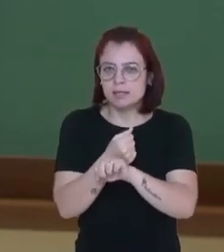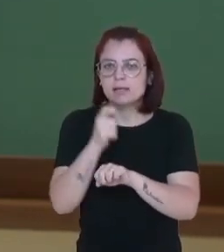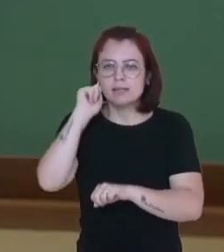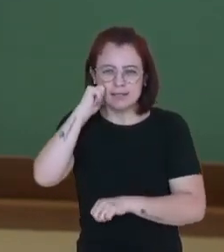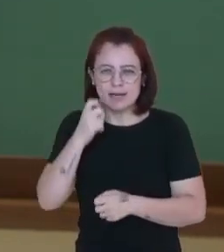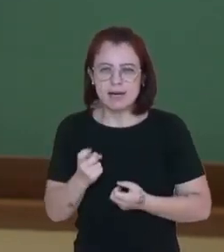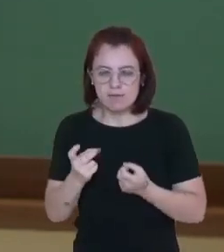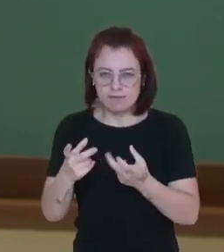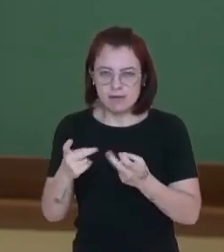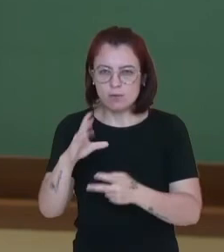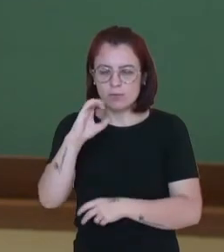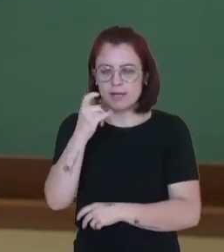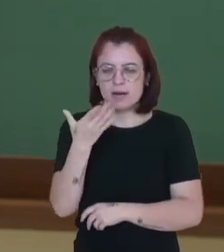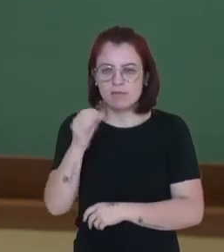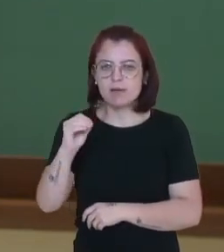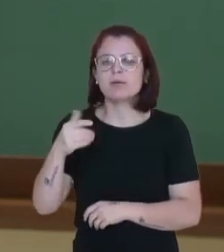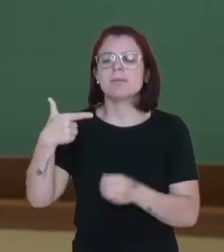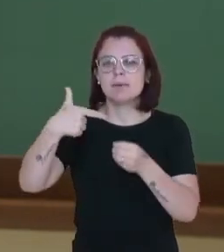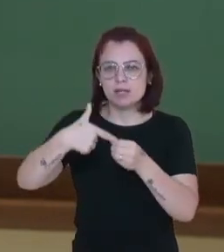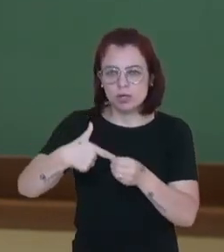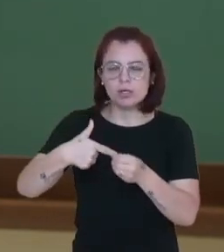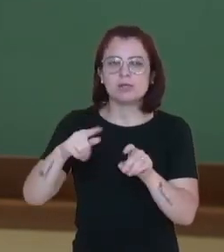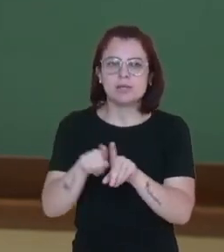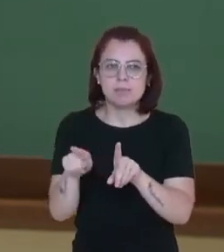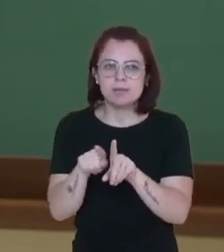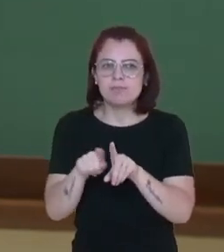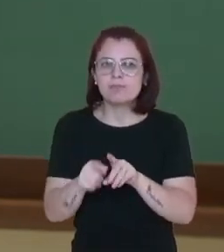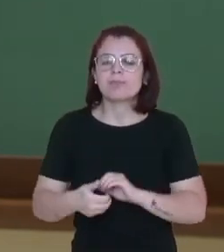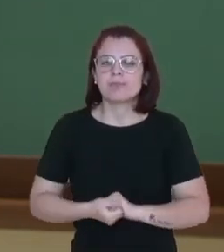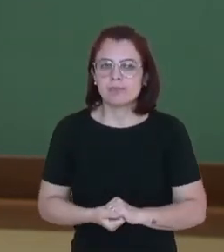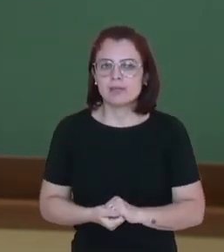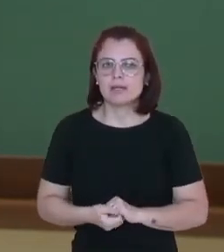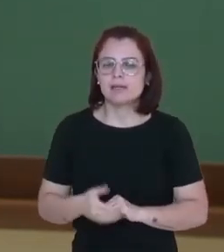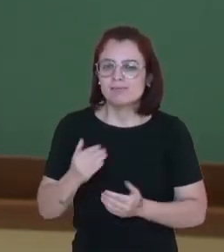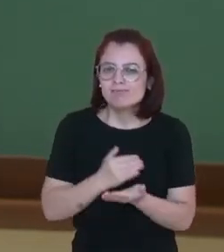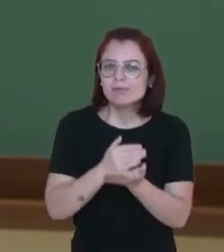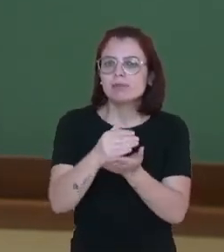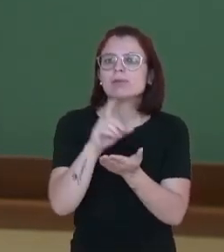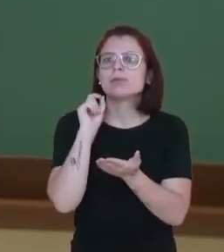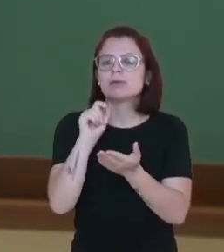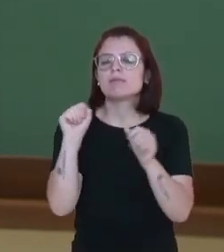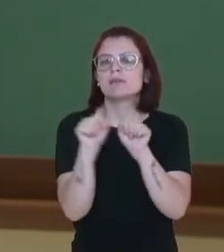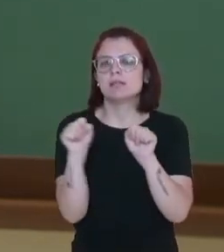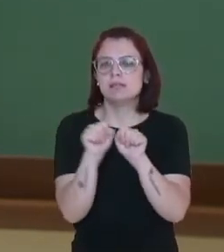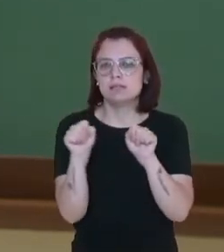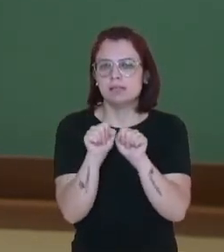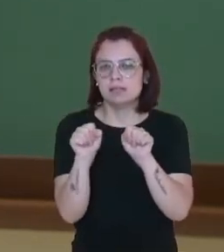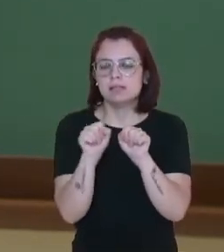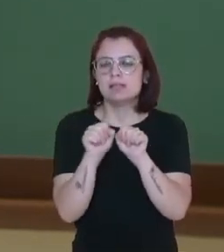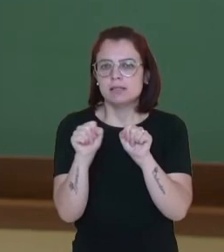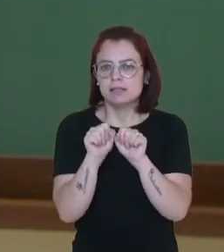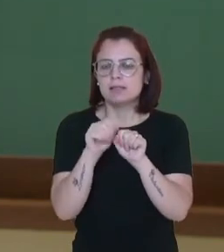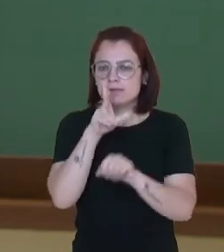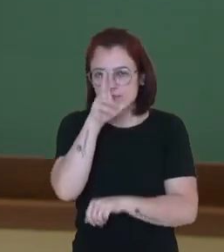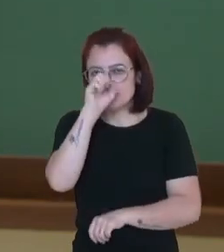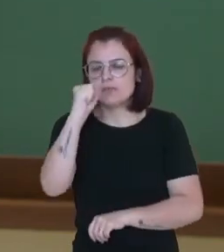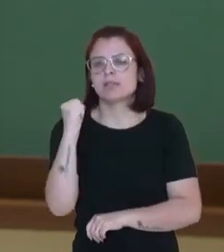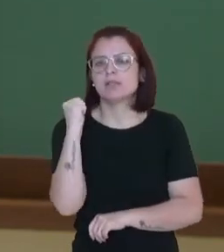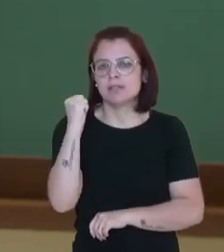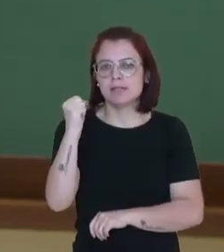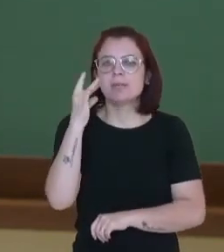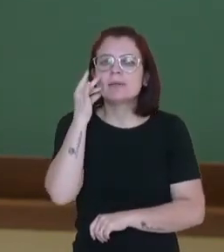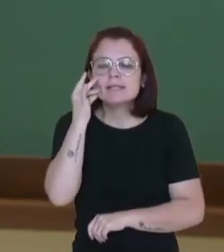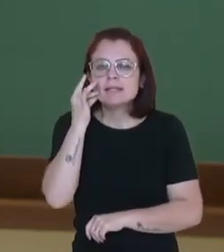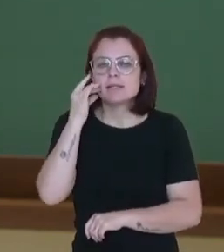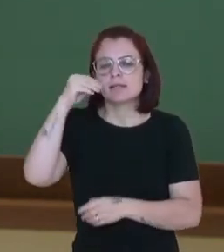natural, petróleo e gás natural, e essa iniciativa fez com que se desse muito forte a